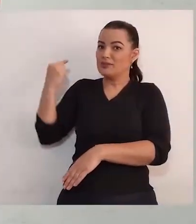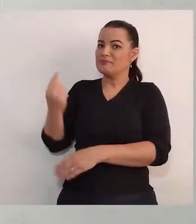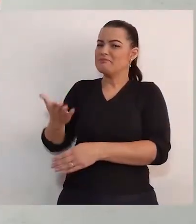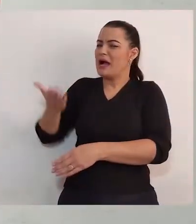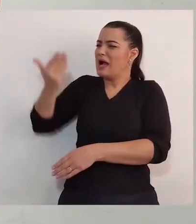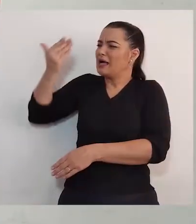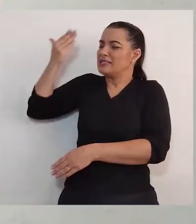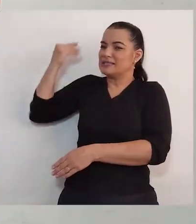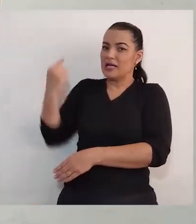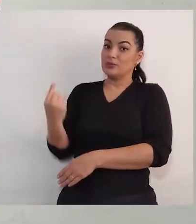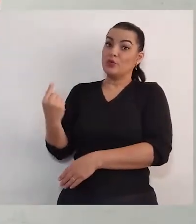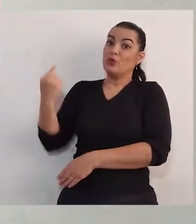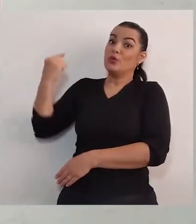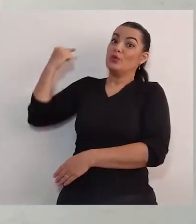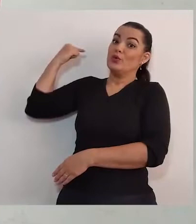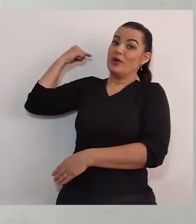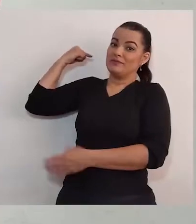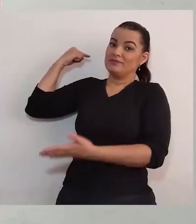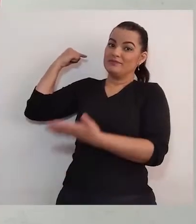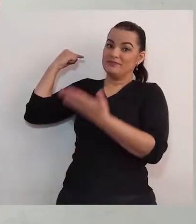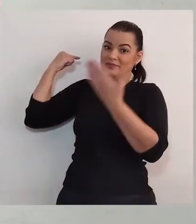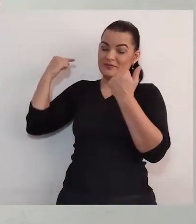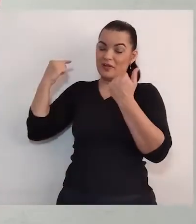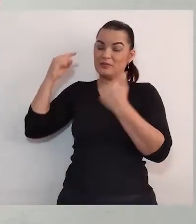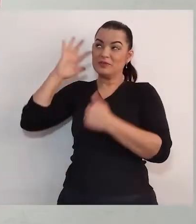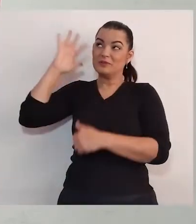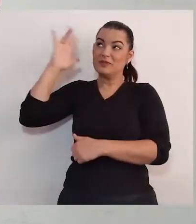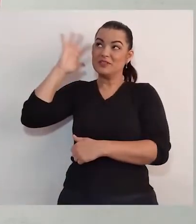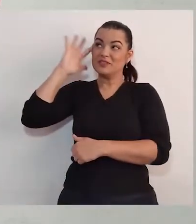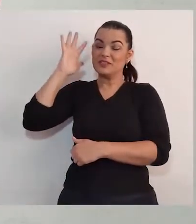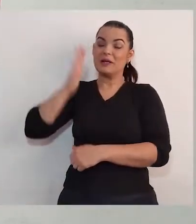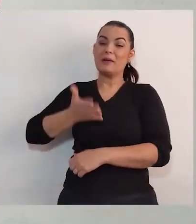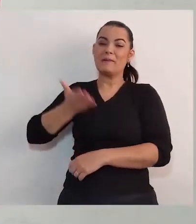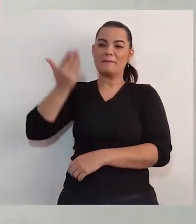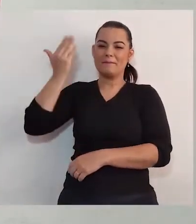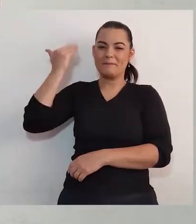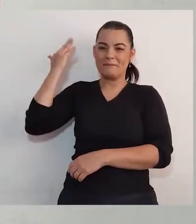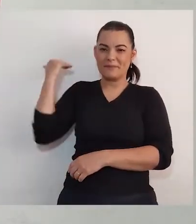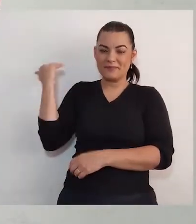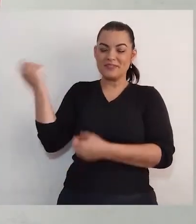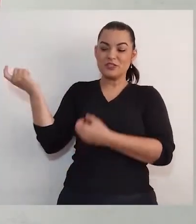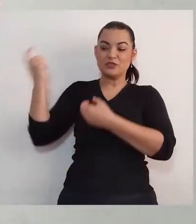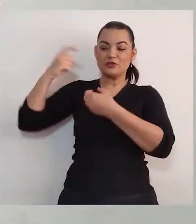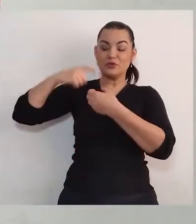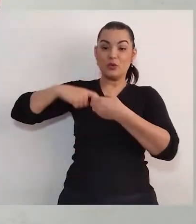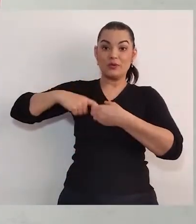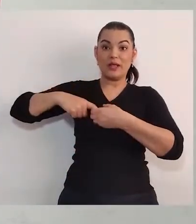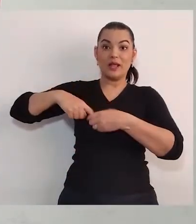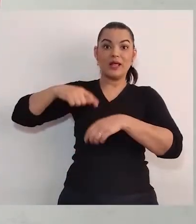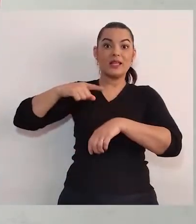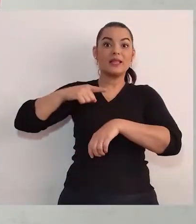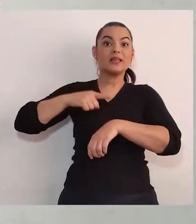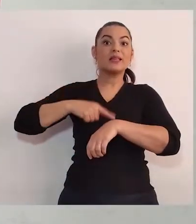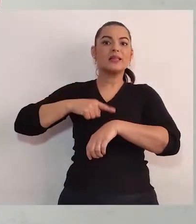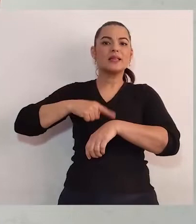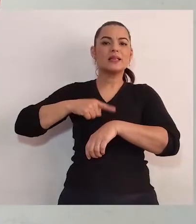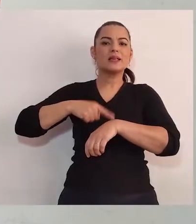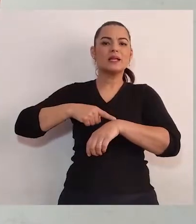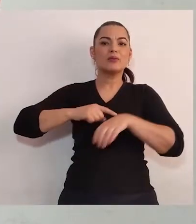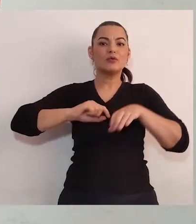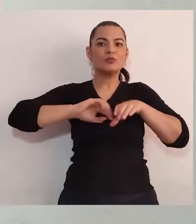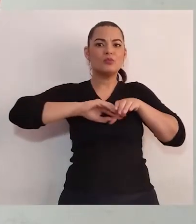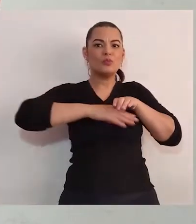do passado. Vamos fazer uma viagem no tempo e voltarmos para a época das cavernas.